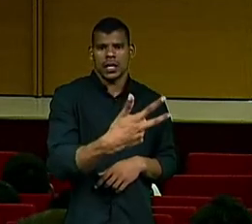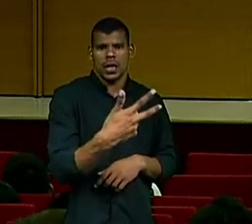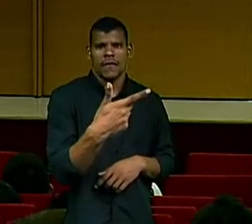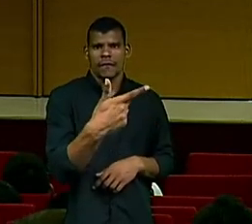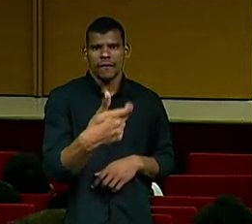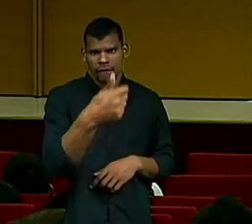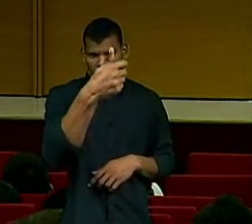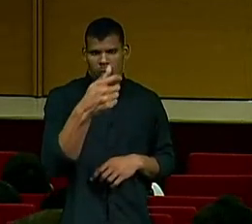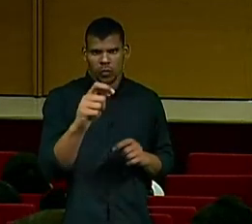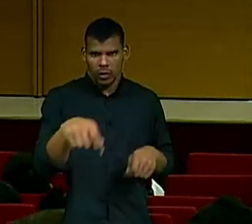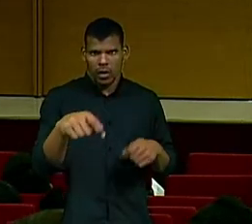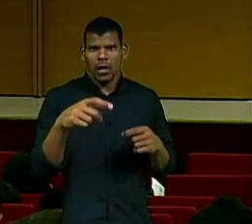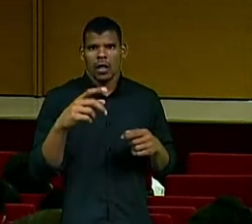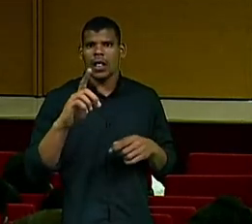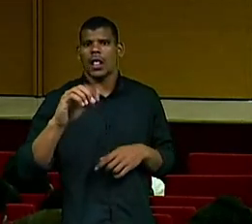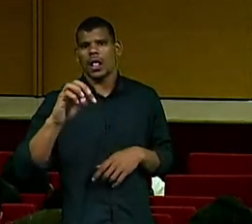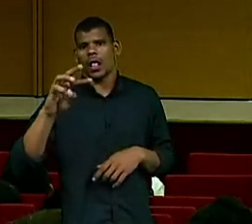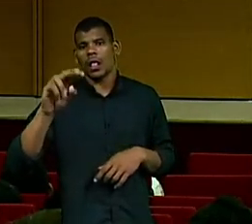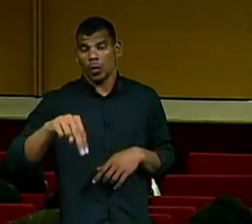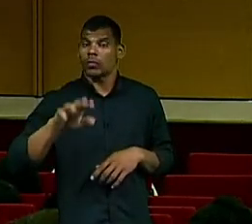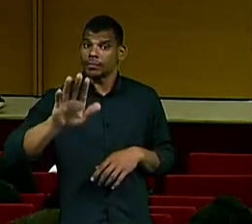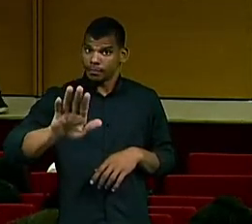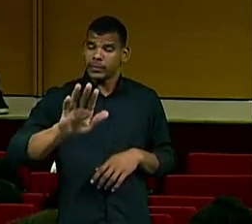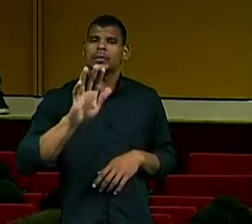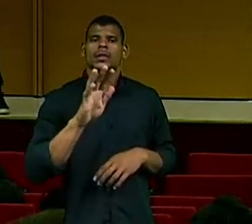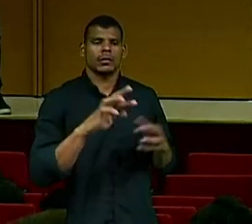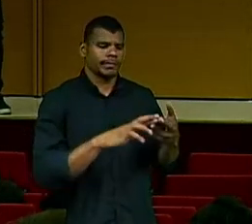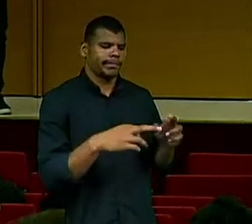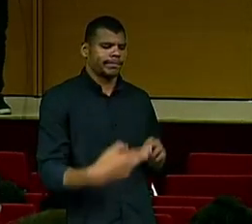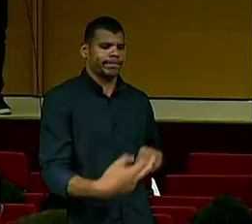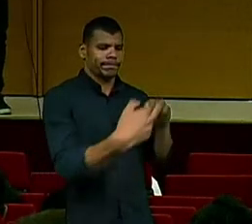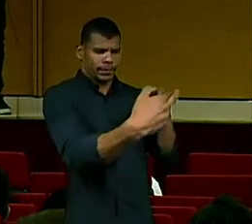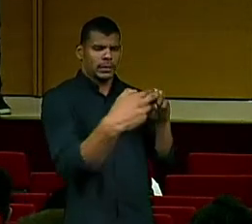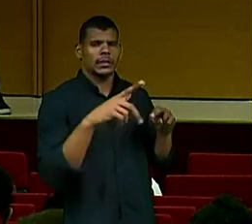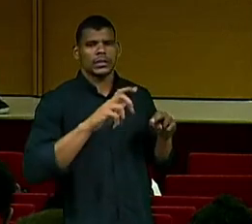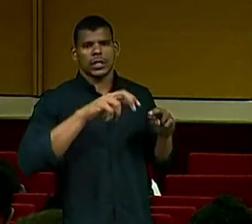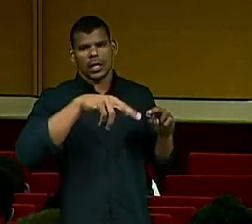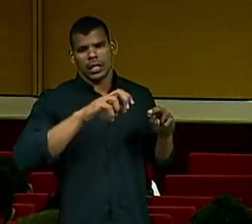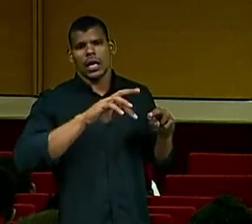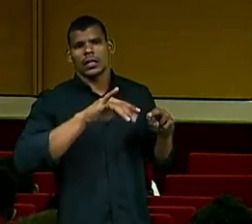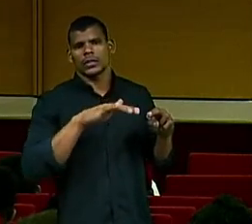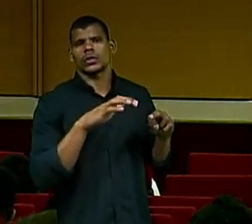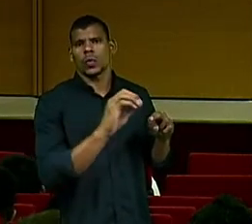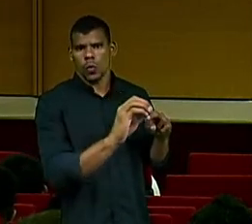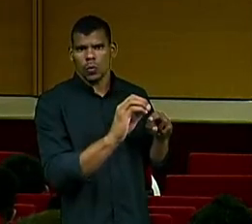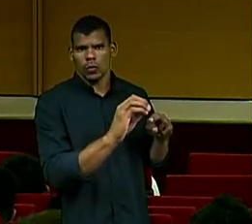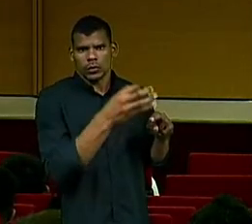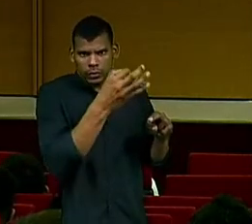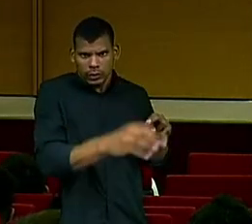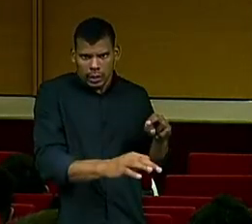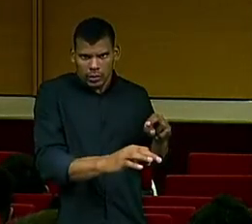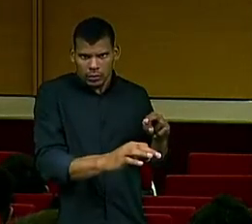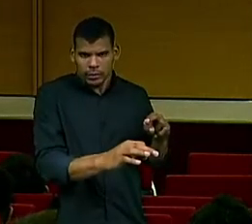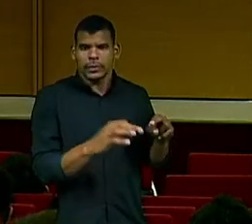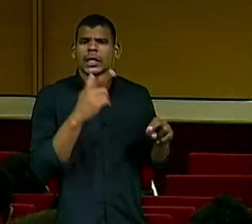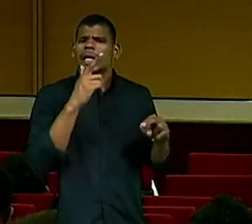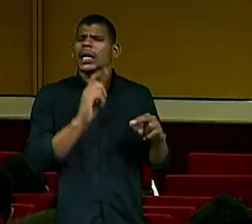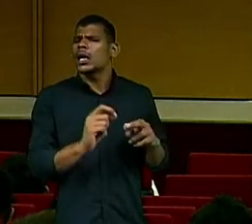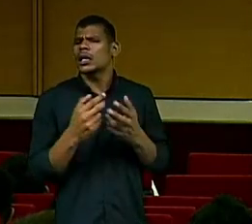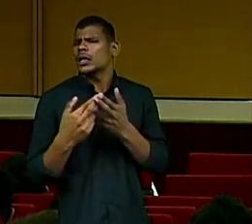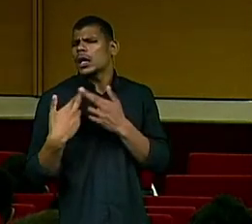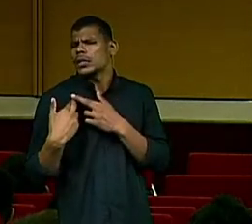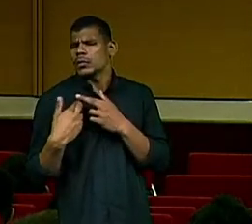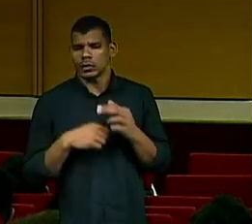Olhe comigo Mendel ele é chamado do pai da genética mas ele não sabia muita coisa de genética Somente